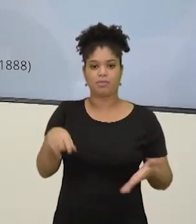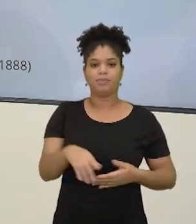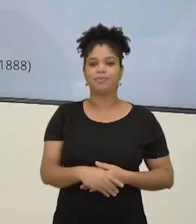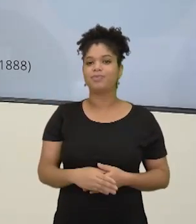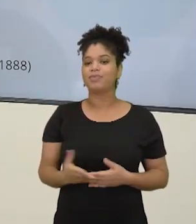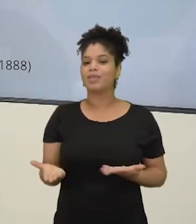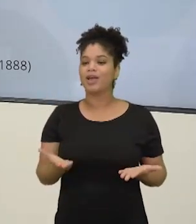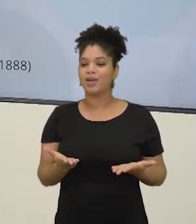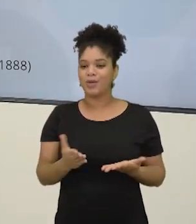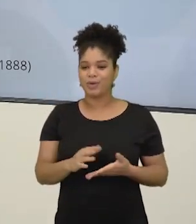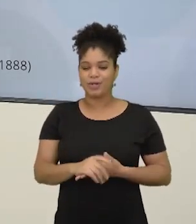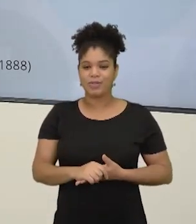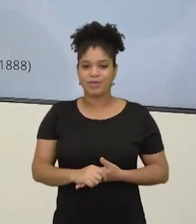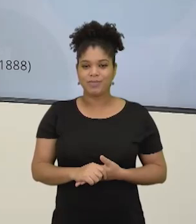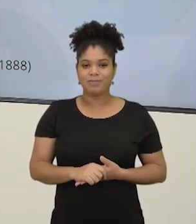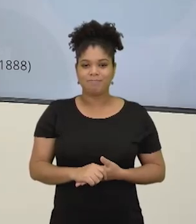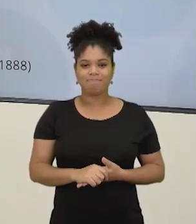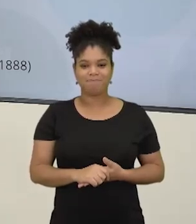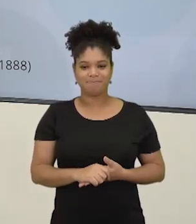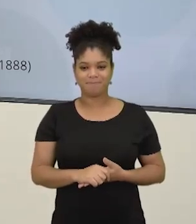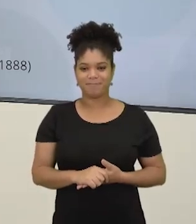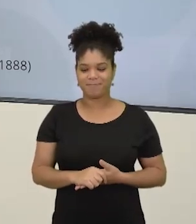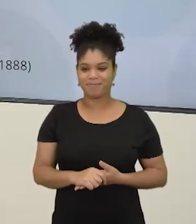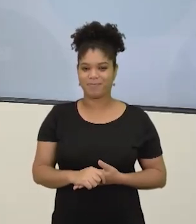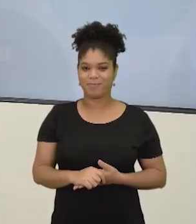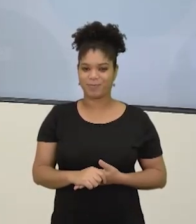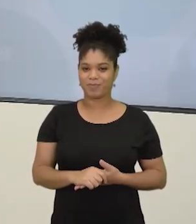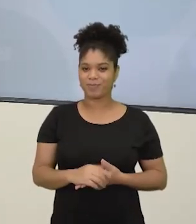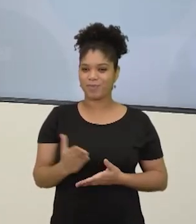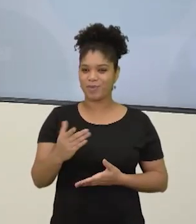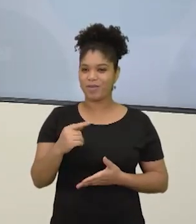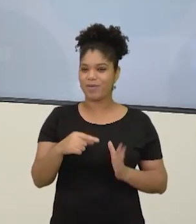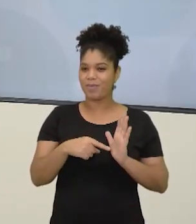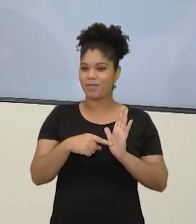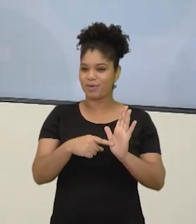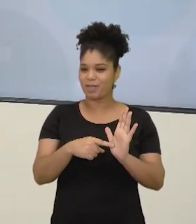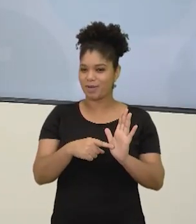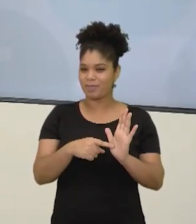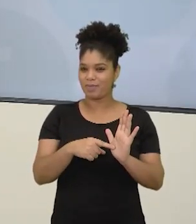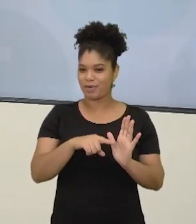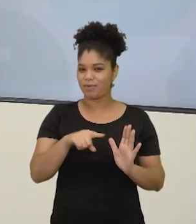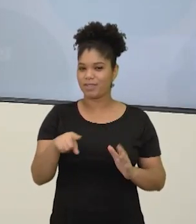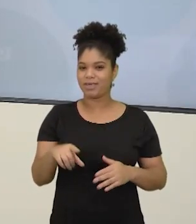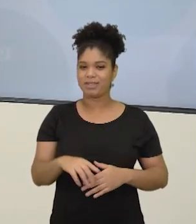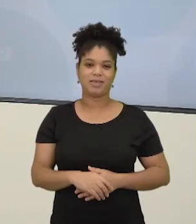fazer uma coisa que até é quase que criminosa. Eu vou passar para vocês alguns...